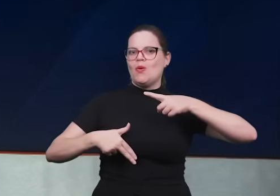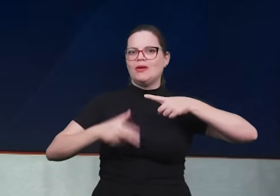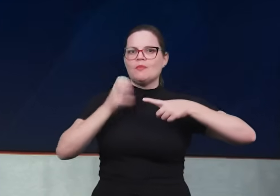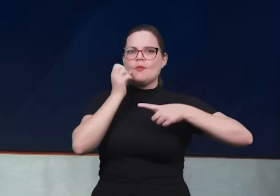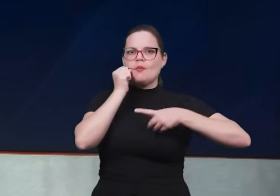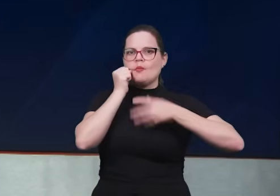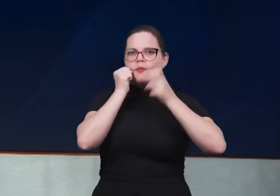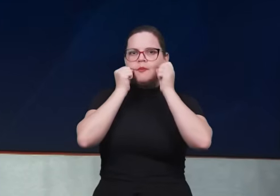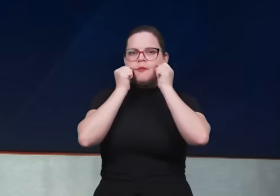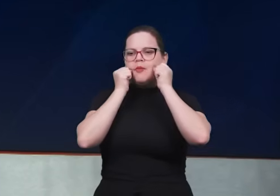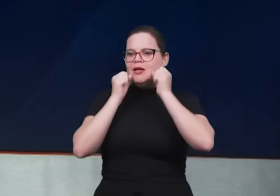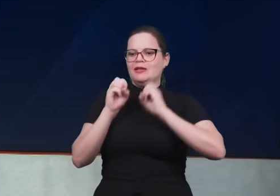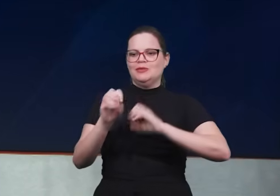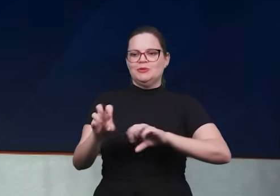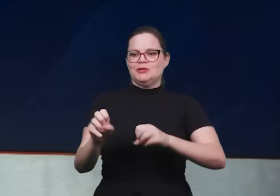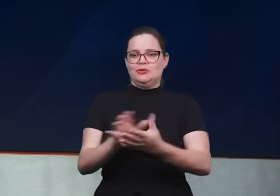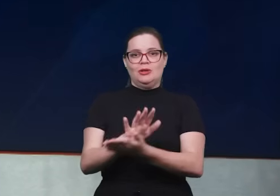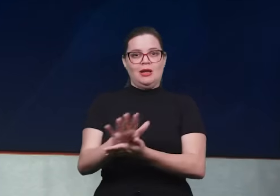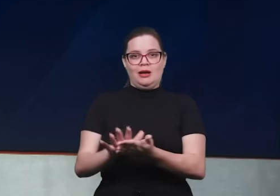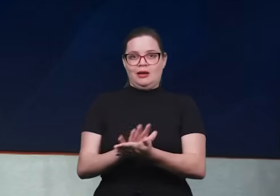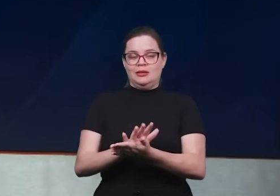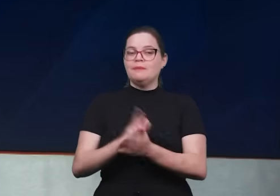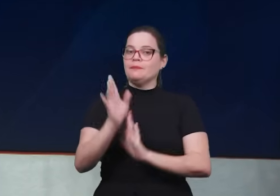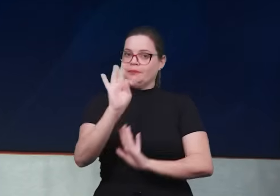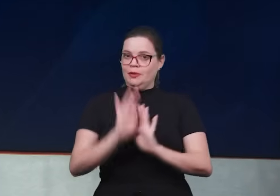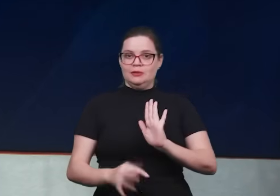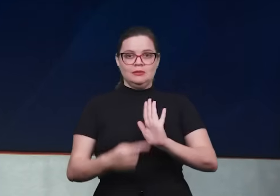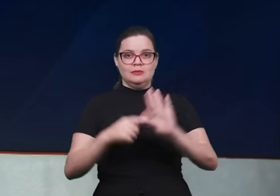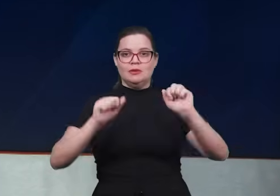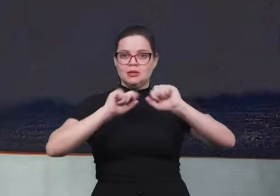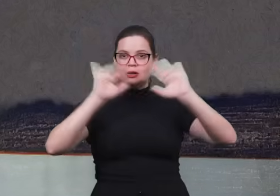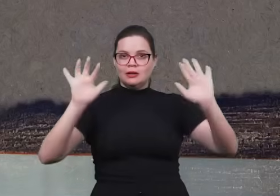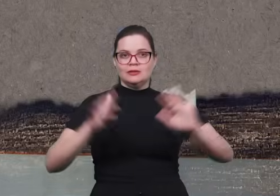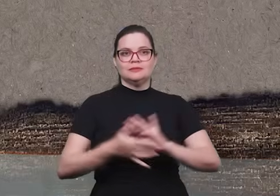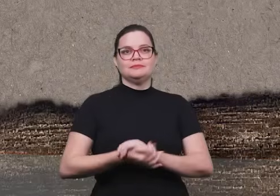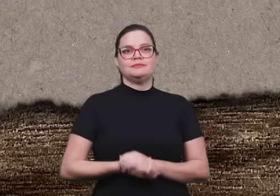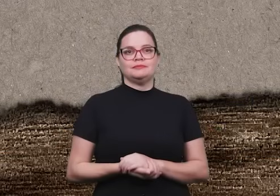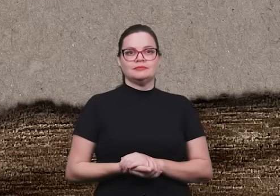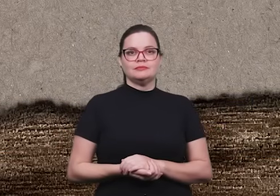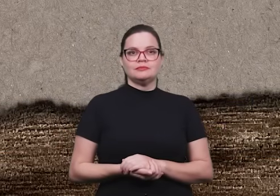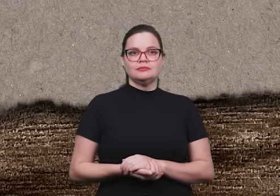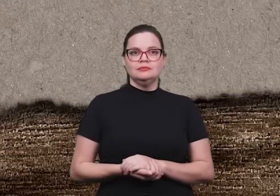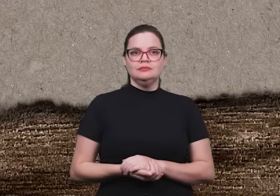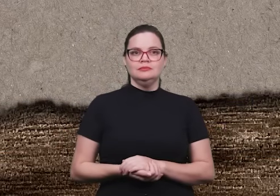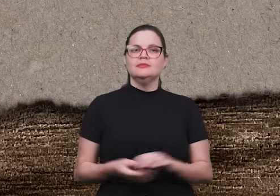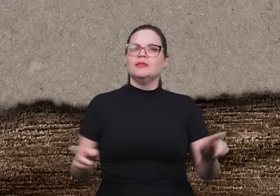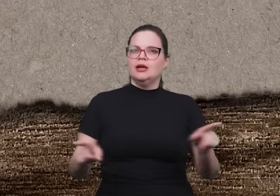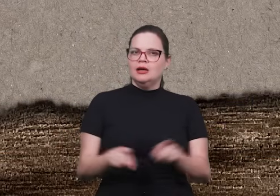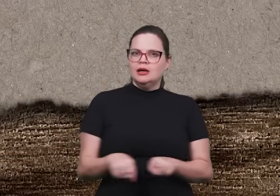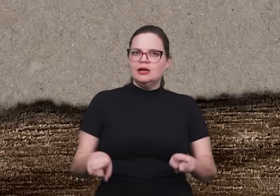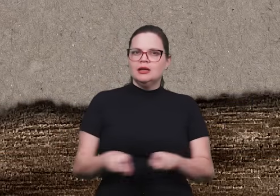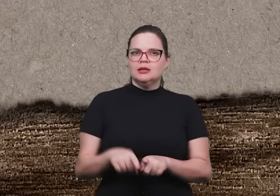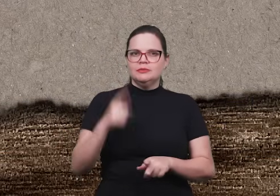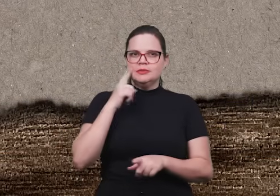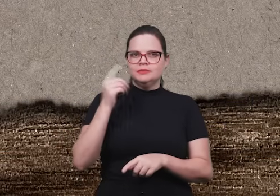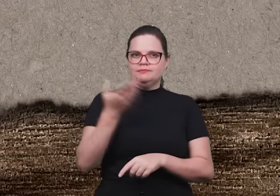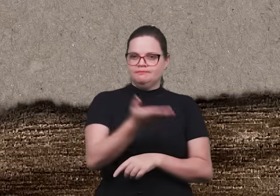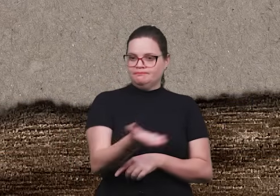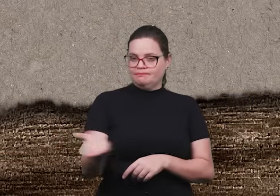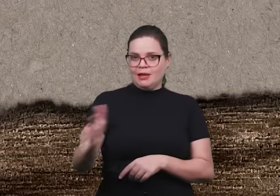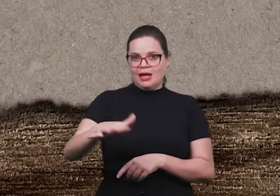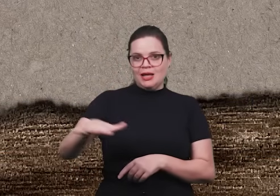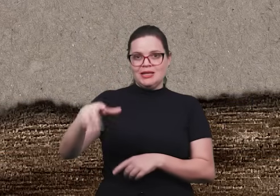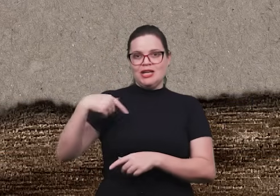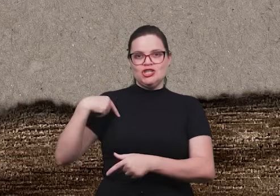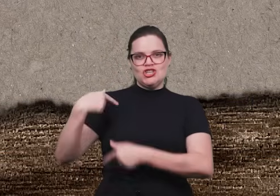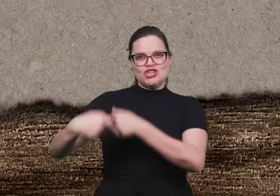naquela geração. E o texto bíblico diz exatamente assim: e foi também congregada toda